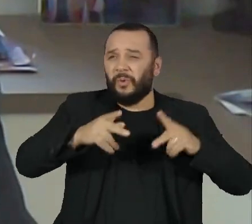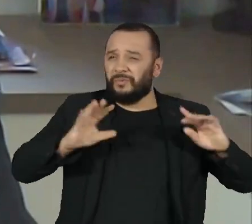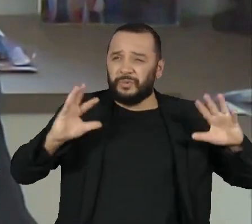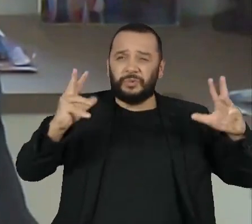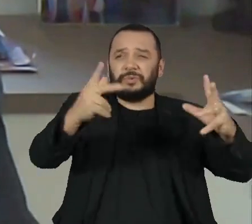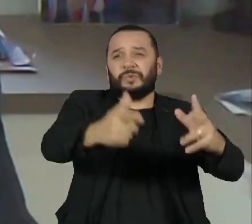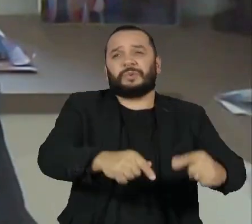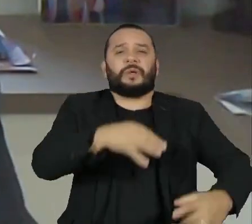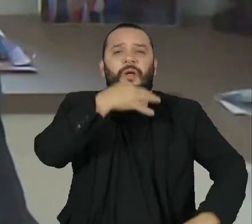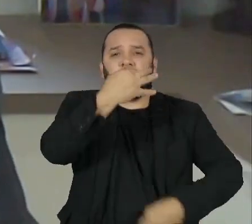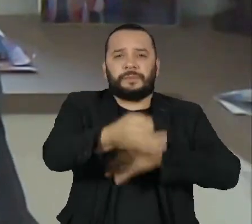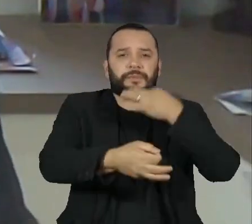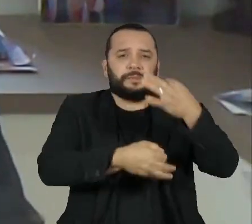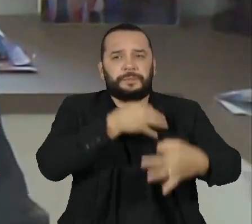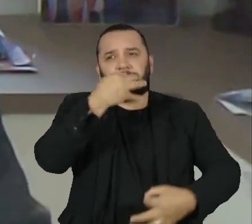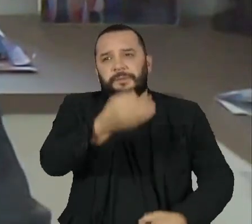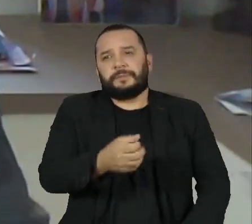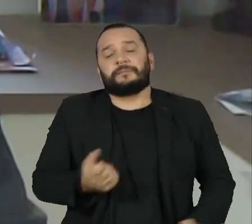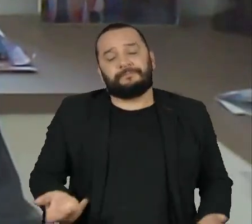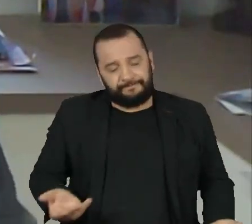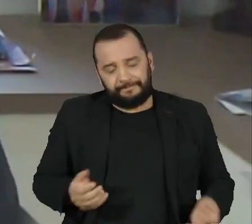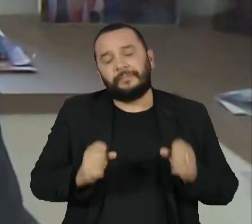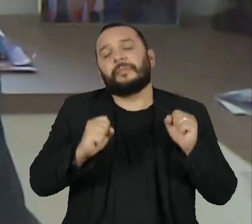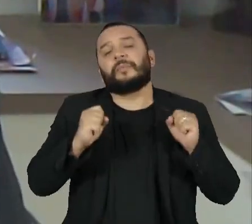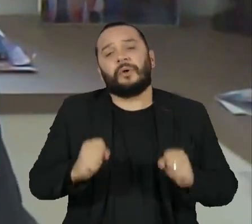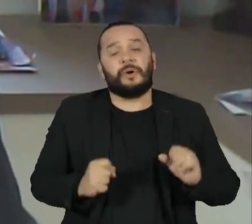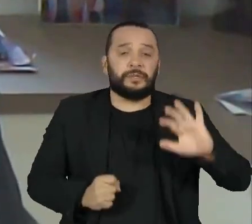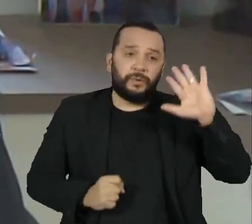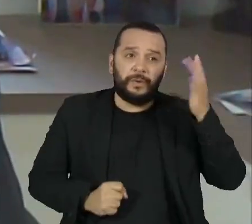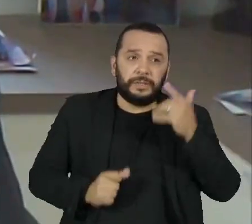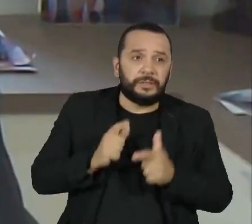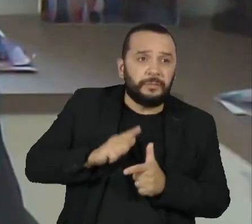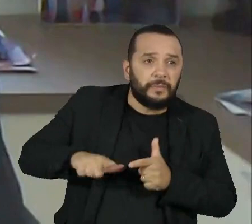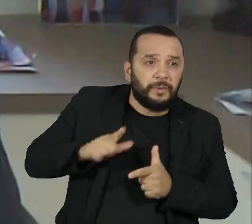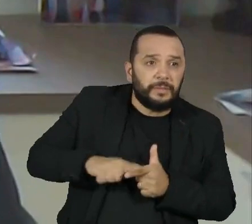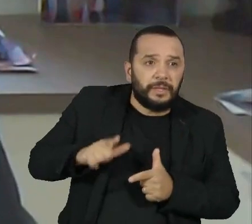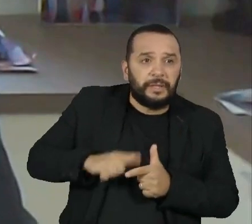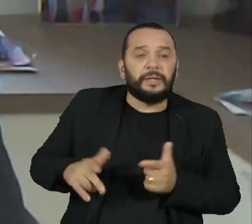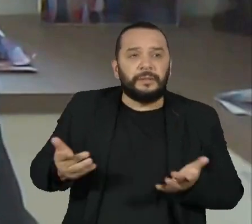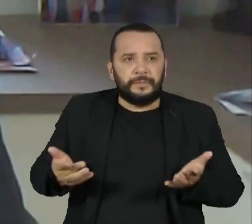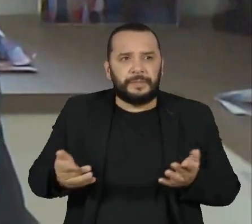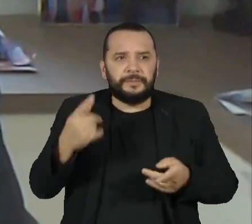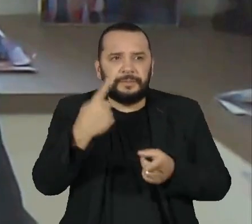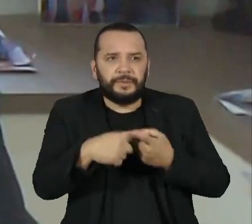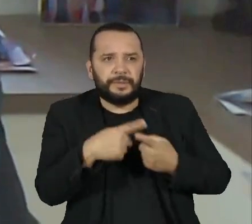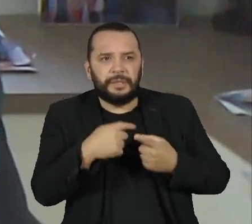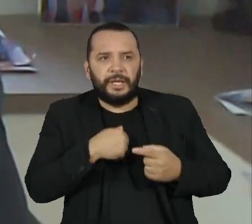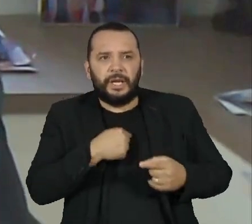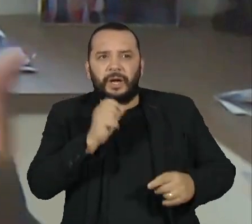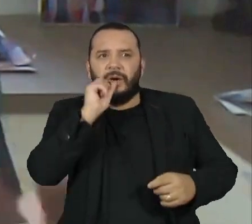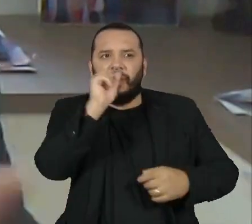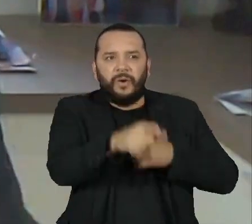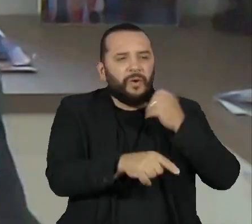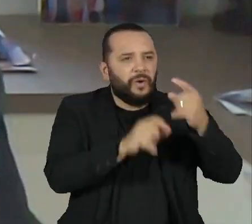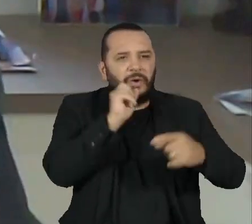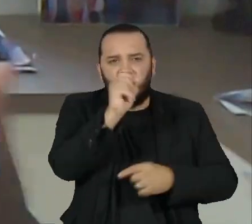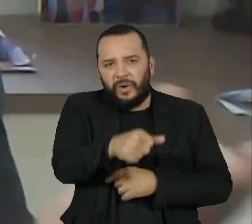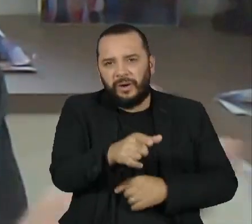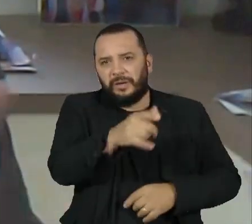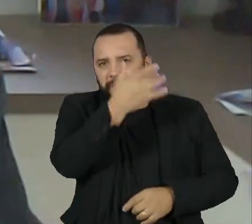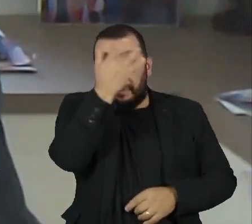isso, de um lado, pode causar mais problemas no plano de ofensa a direitos de terceiros, de